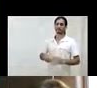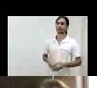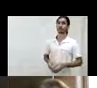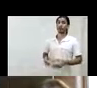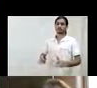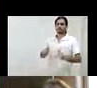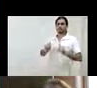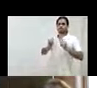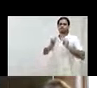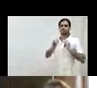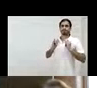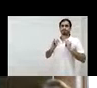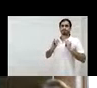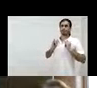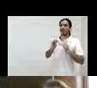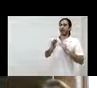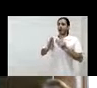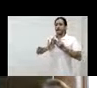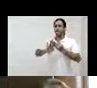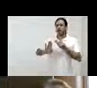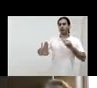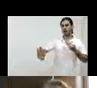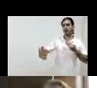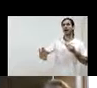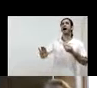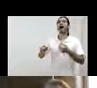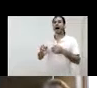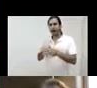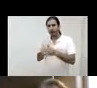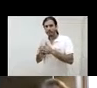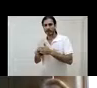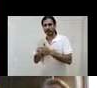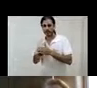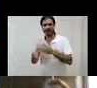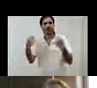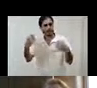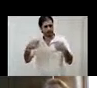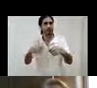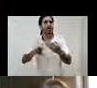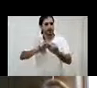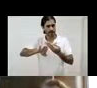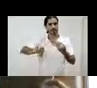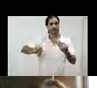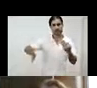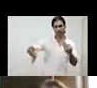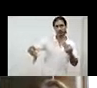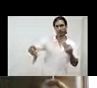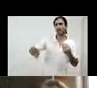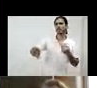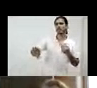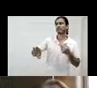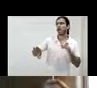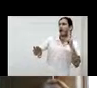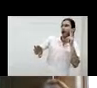Precisa desse distanciamento. O Keguerts vai falar assim, que precisa buscar o exótico no familiar.